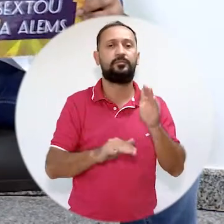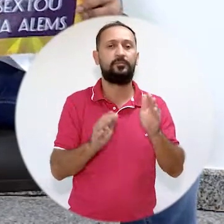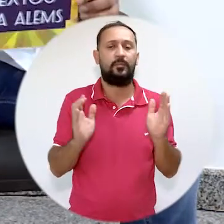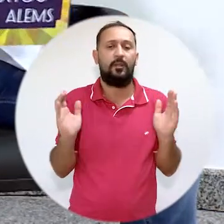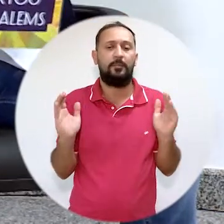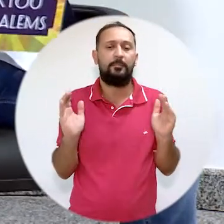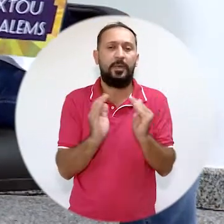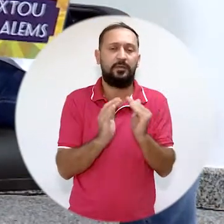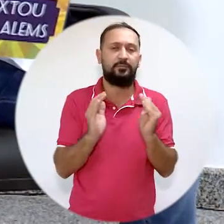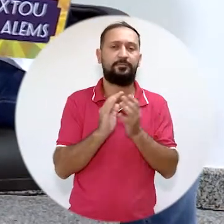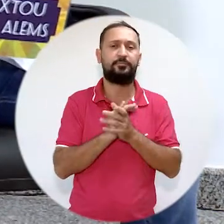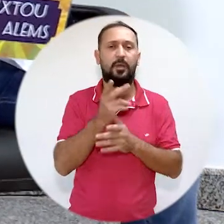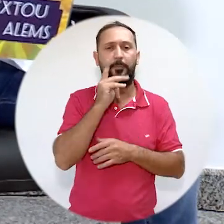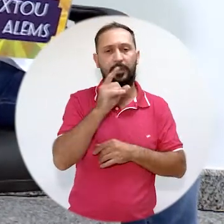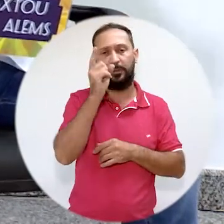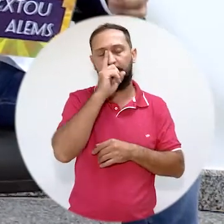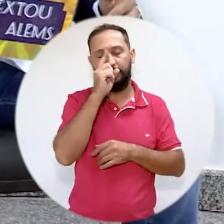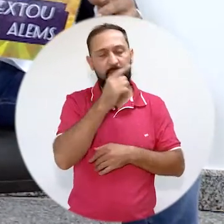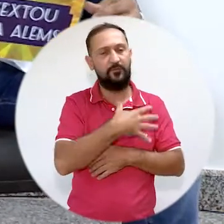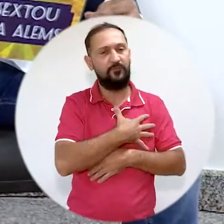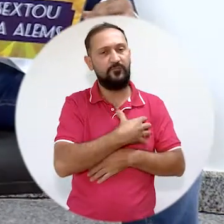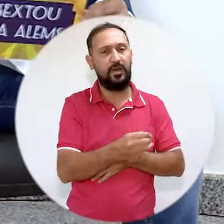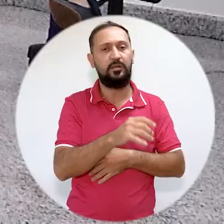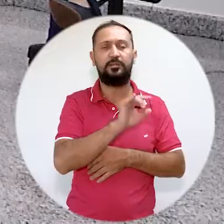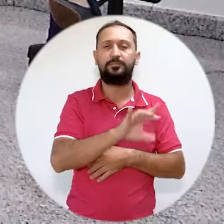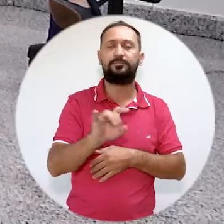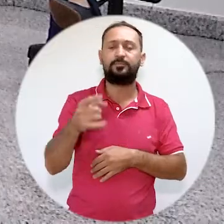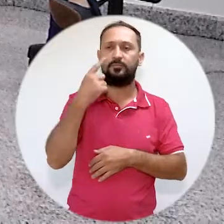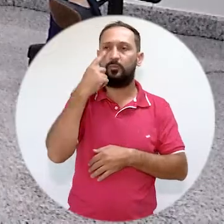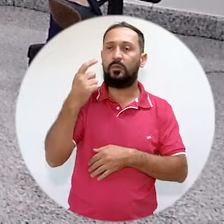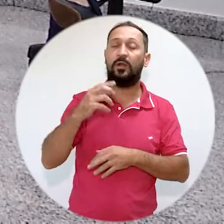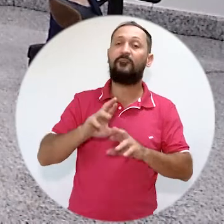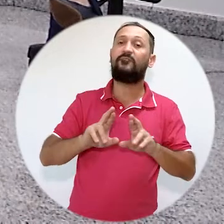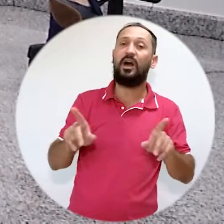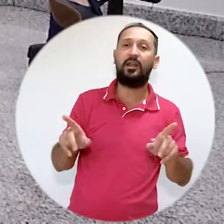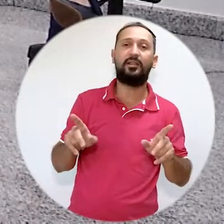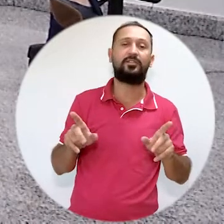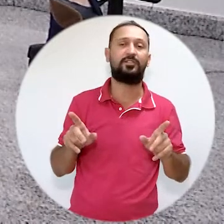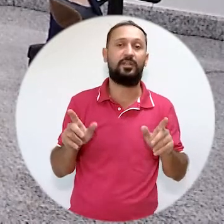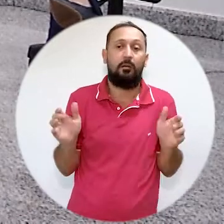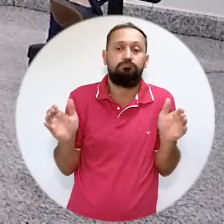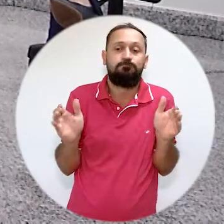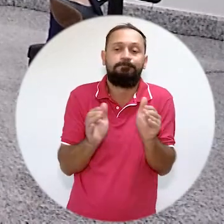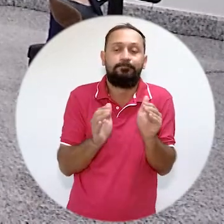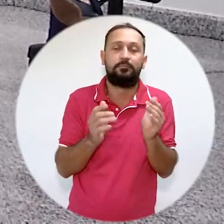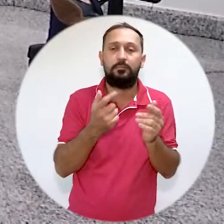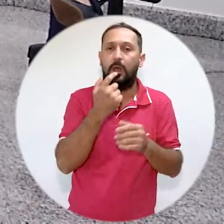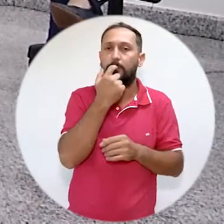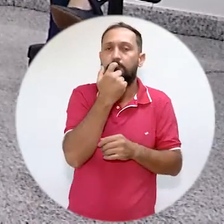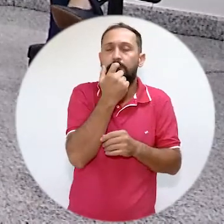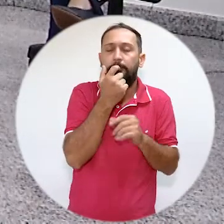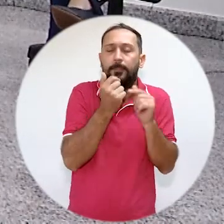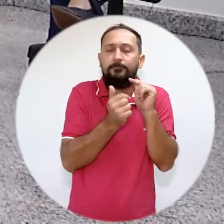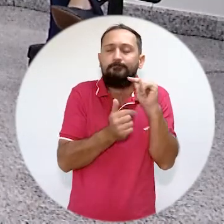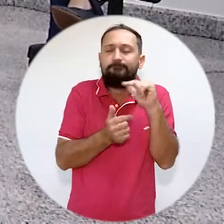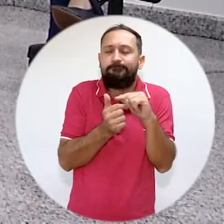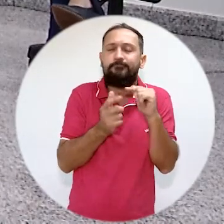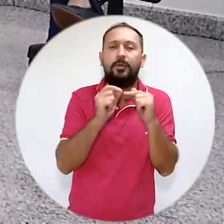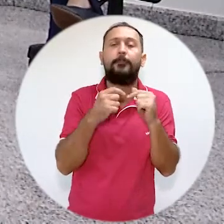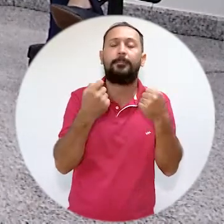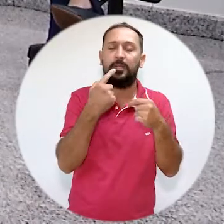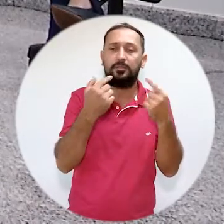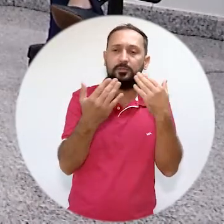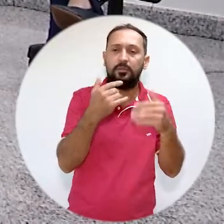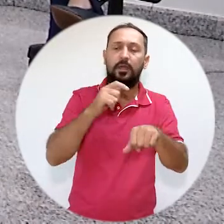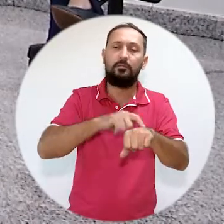poucos metros quadrados, pai, mãe, filhos, cada um com interesse diferente. Aí que vem a necessidade do diálogo para que cada um